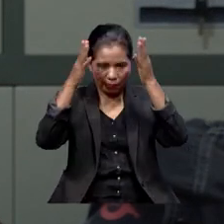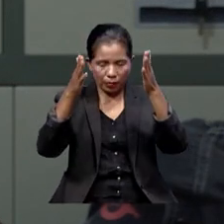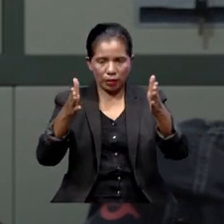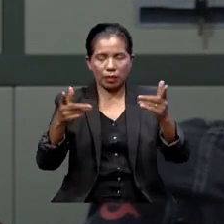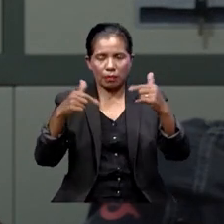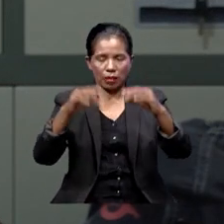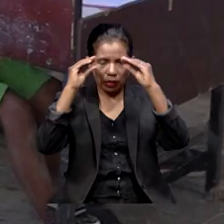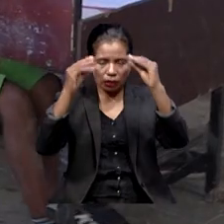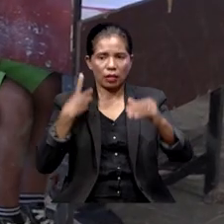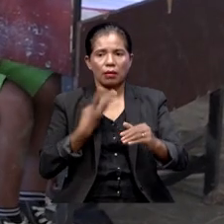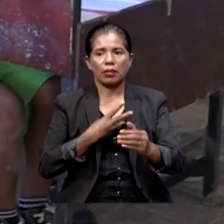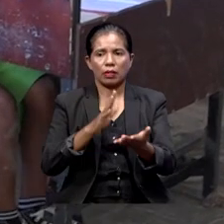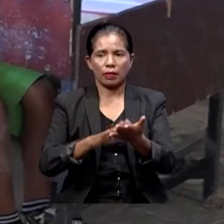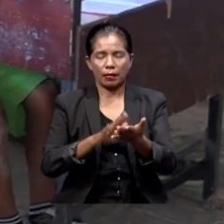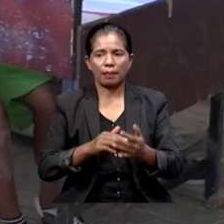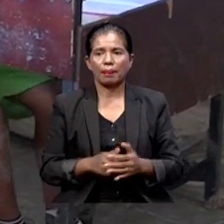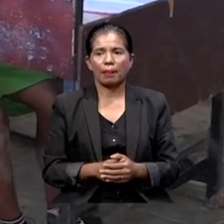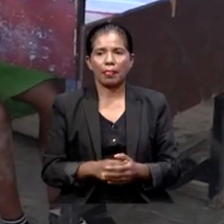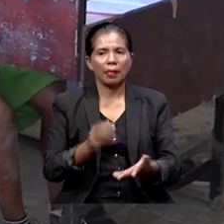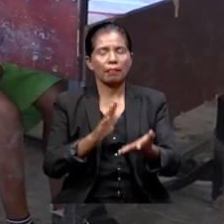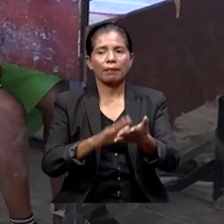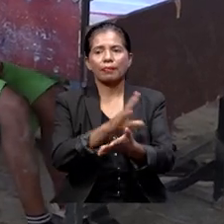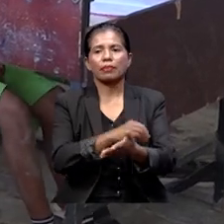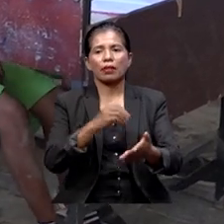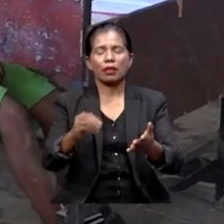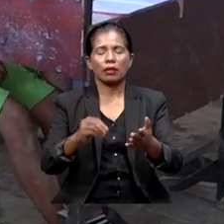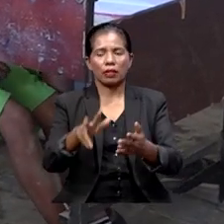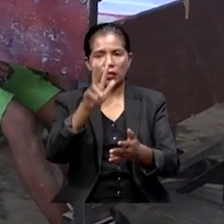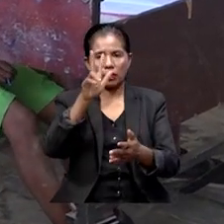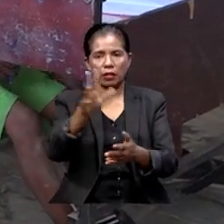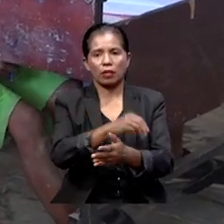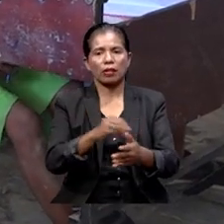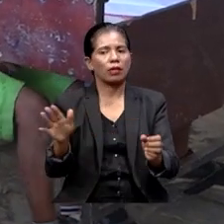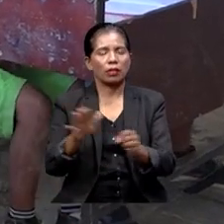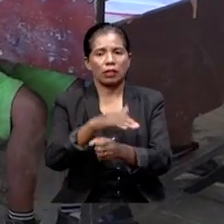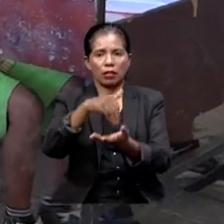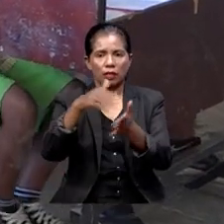em escola. Escola Ensino Básico Central, terceiro ciclo e a filial Tolu, o total